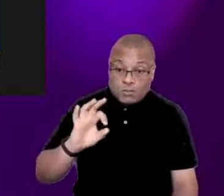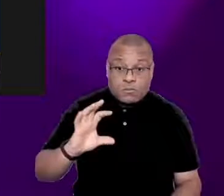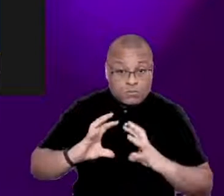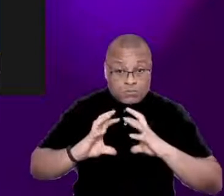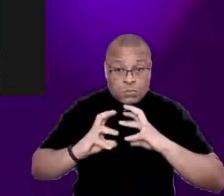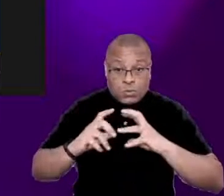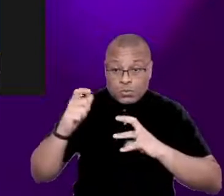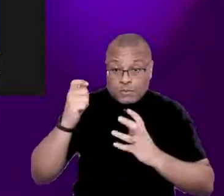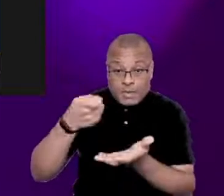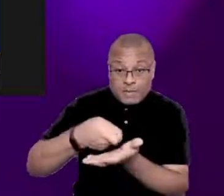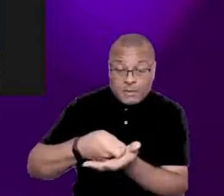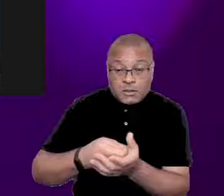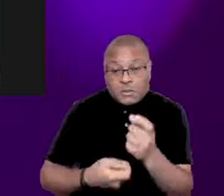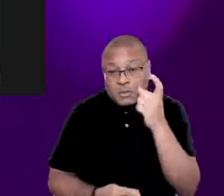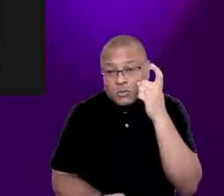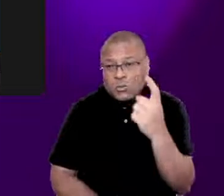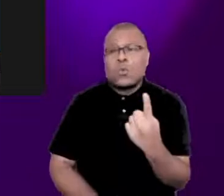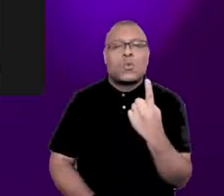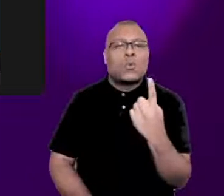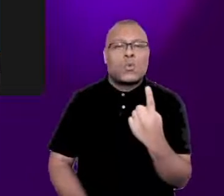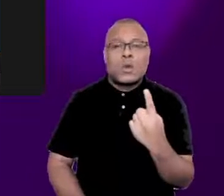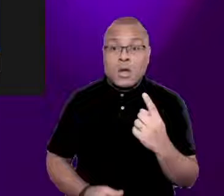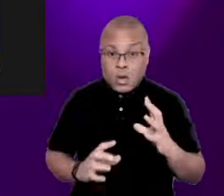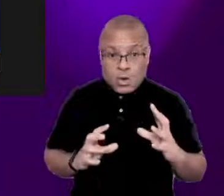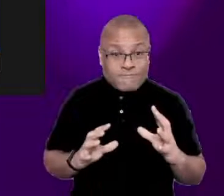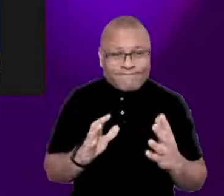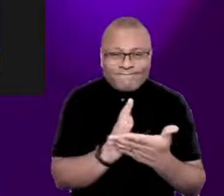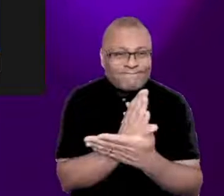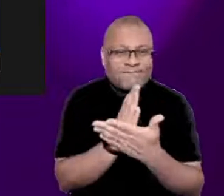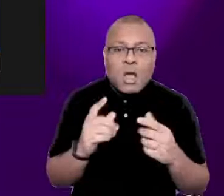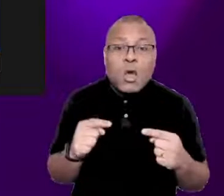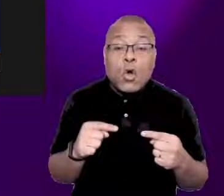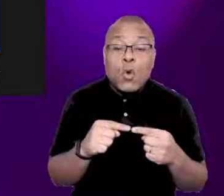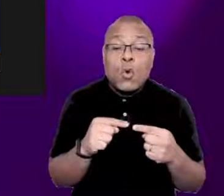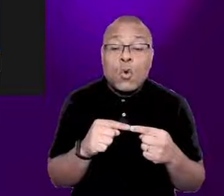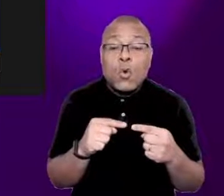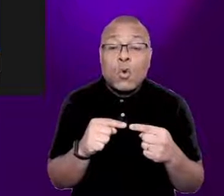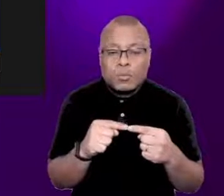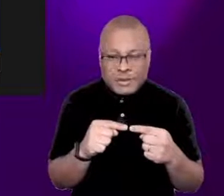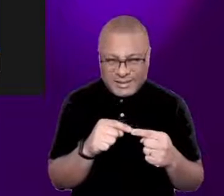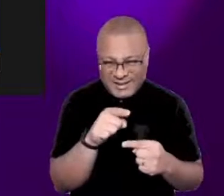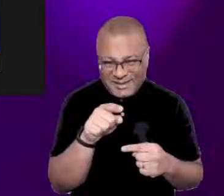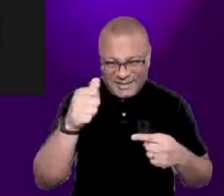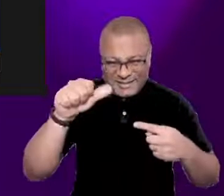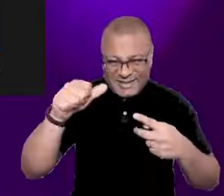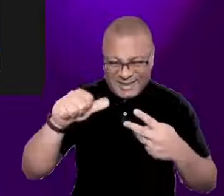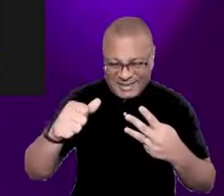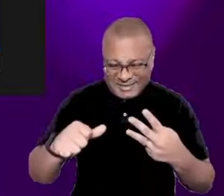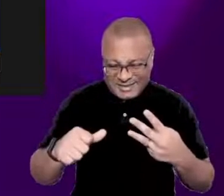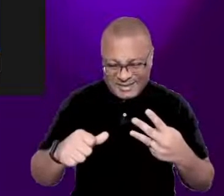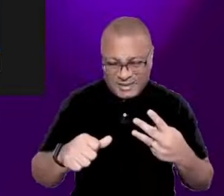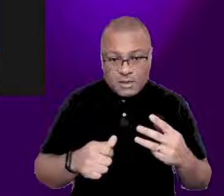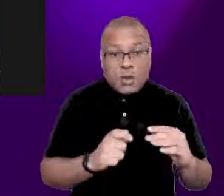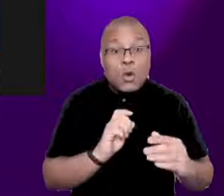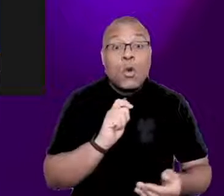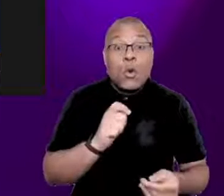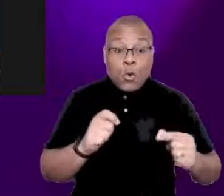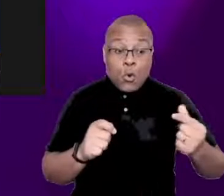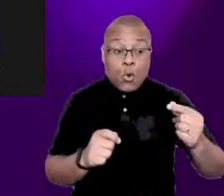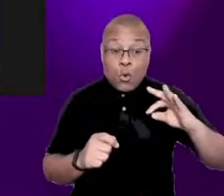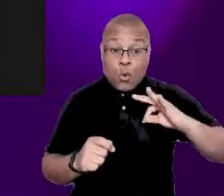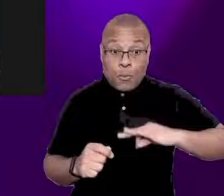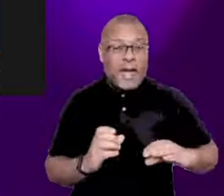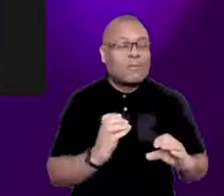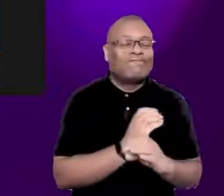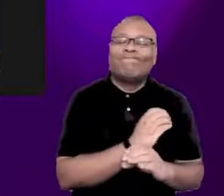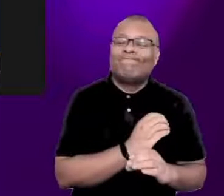globais. Mas chama atenção que nenhum deles atrela nesta análise uma parte do pagamento aos